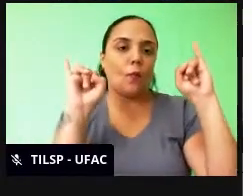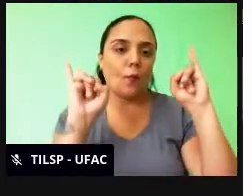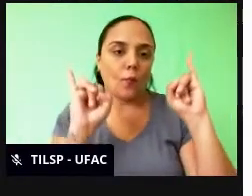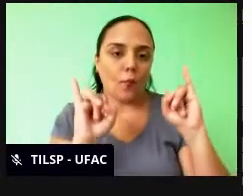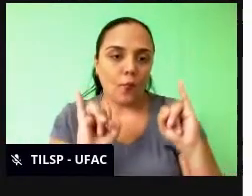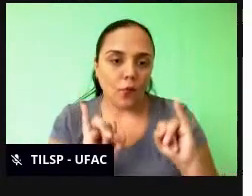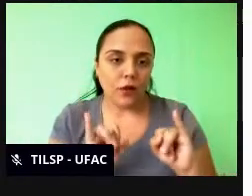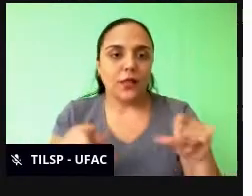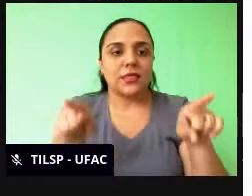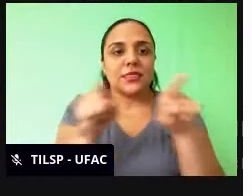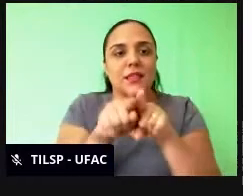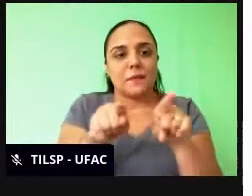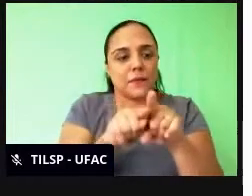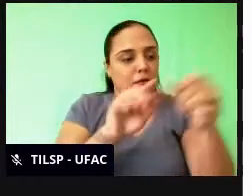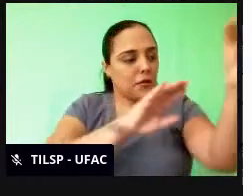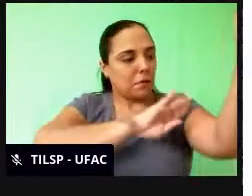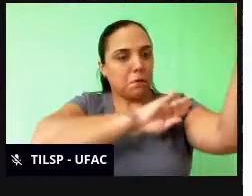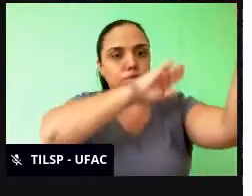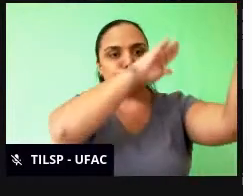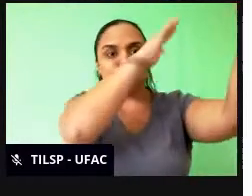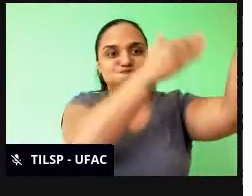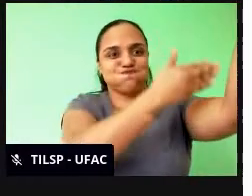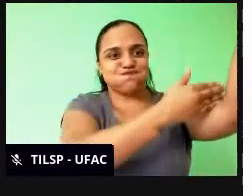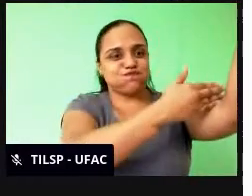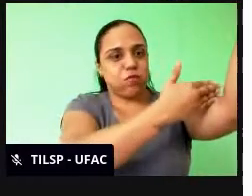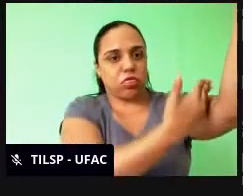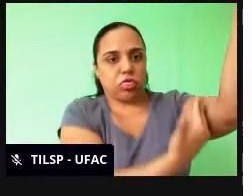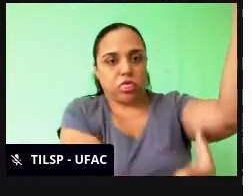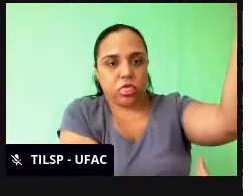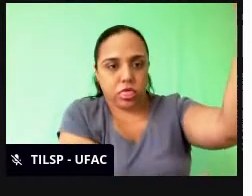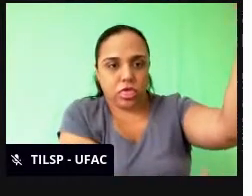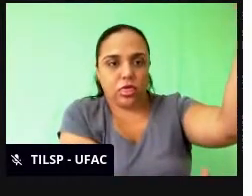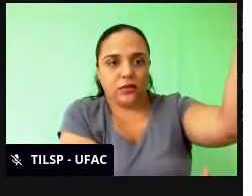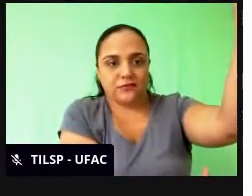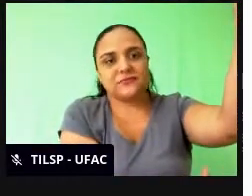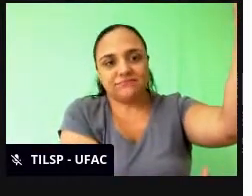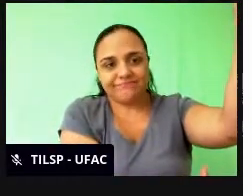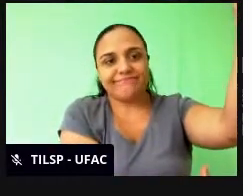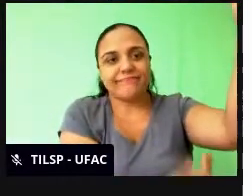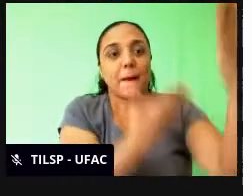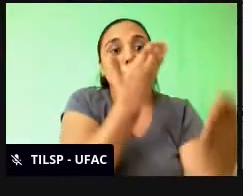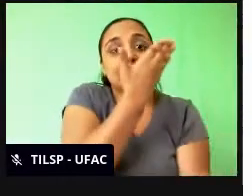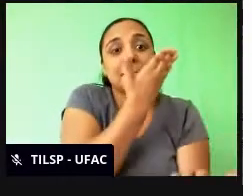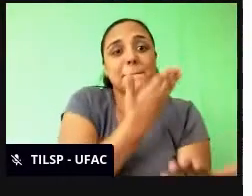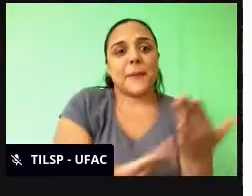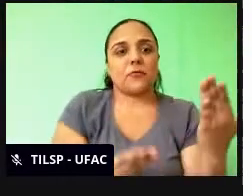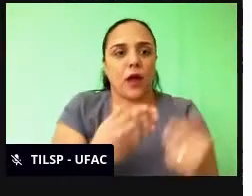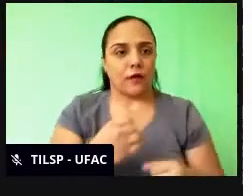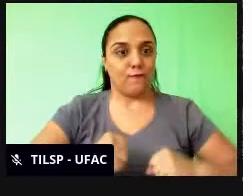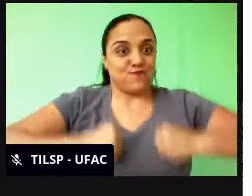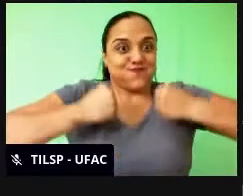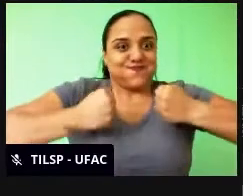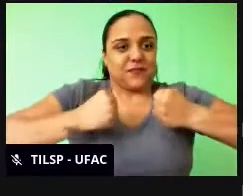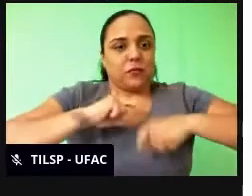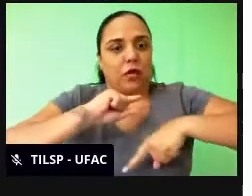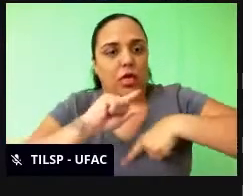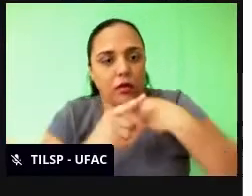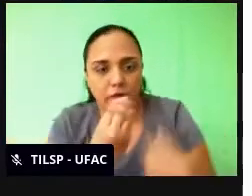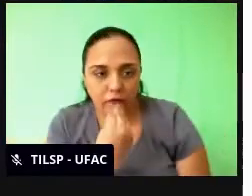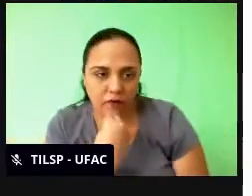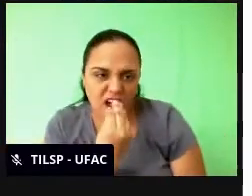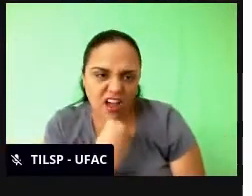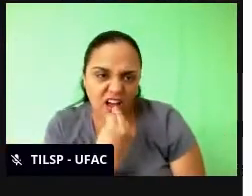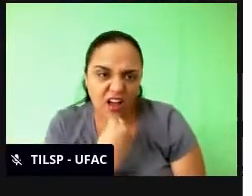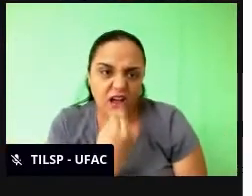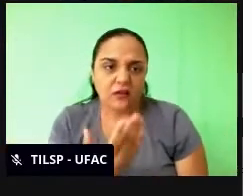vai perder massa muscular. Se ele perde massa muscular, ele reduz a sua força, com isso ele tem uma queda